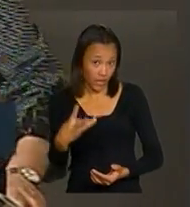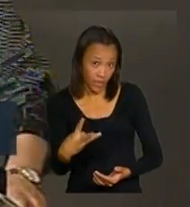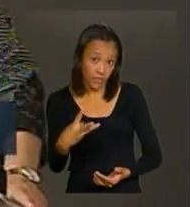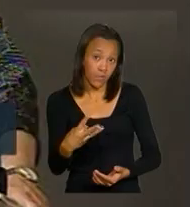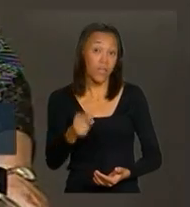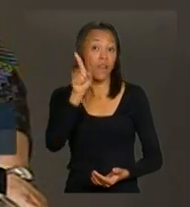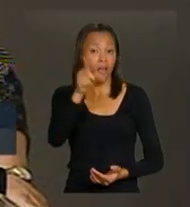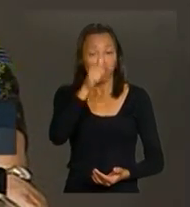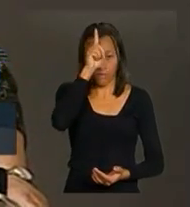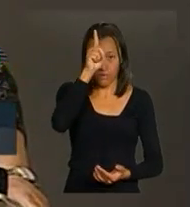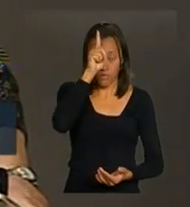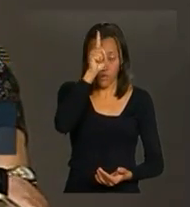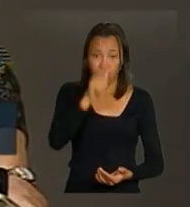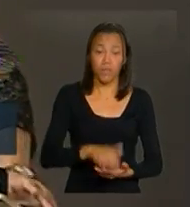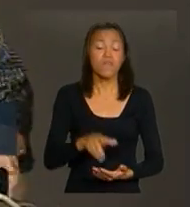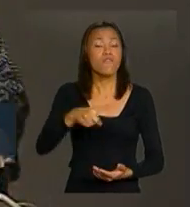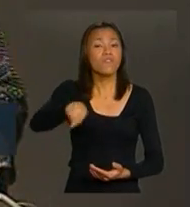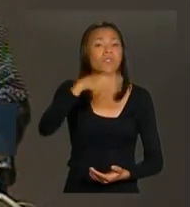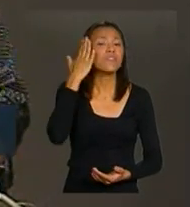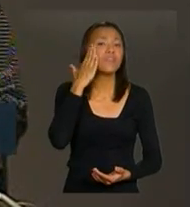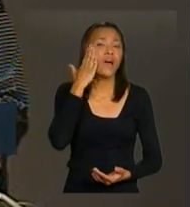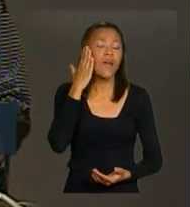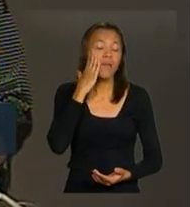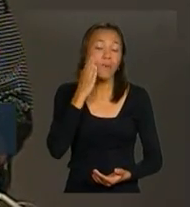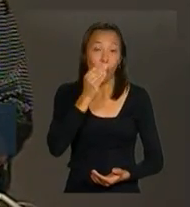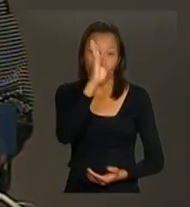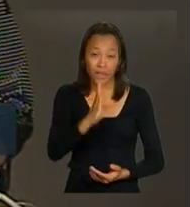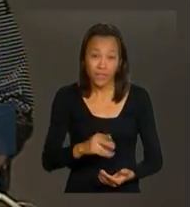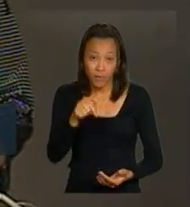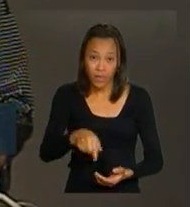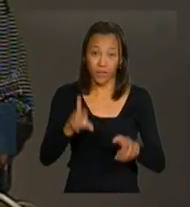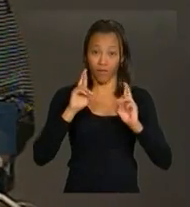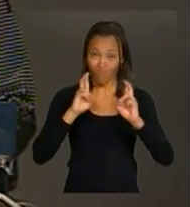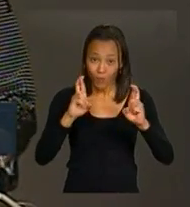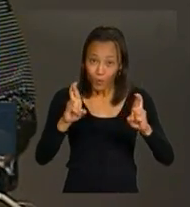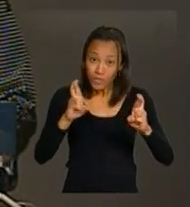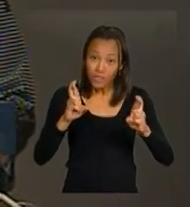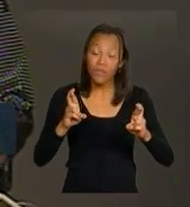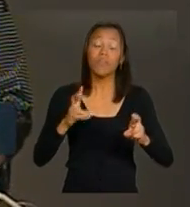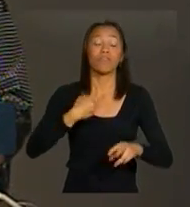na Alemanha, saibam que o Brasil estará torcendo por eles,